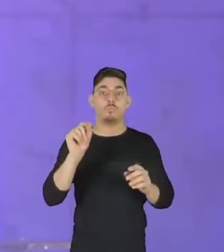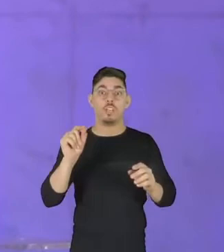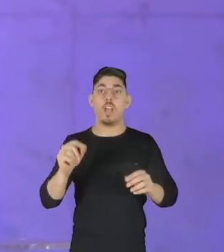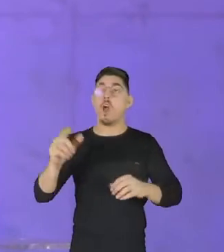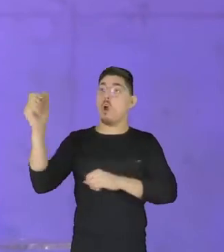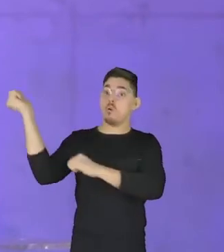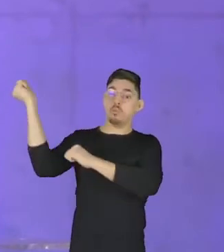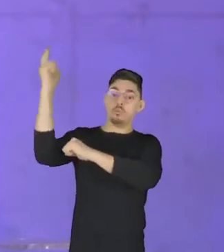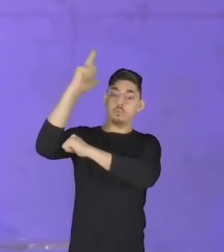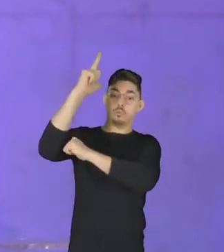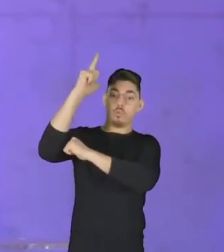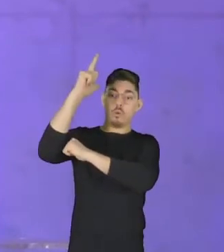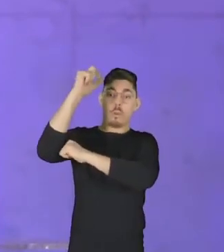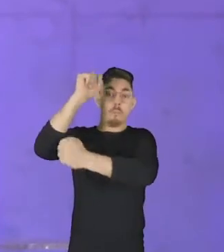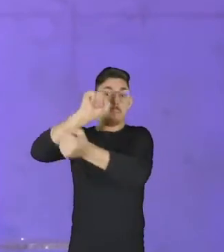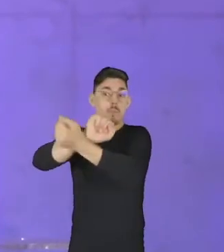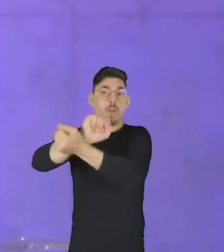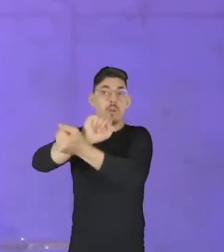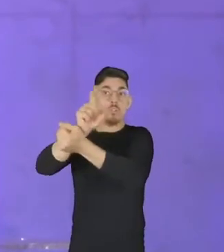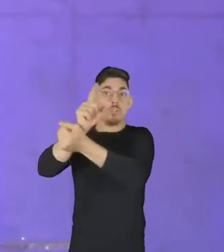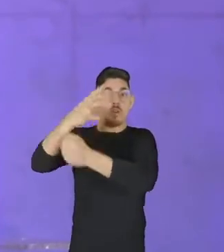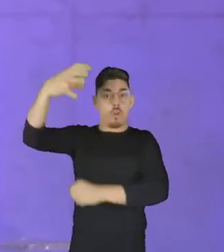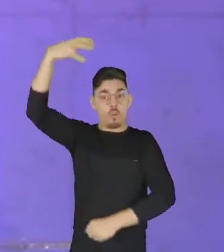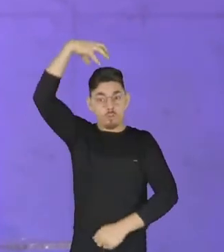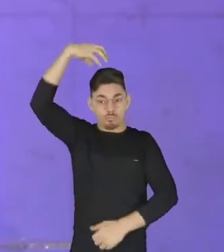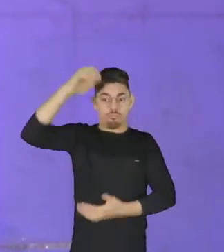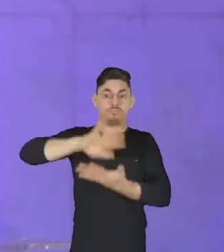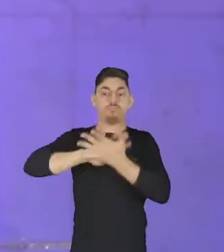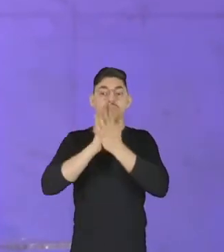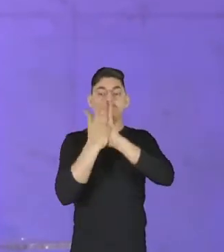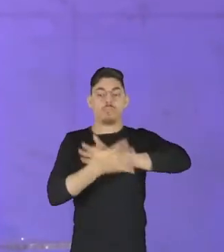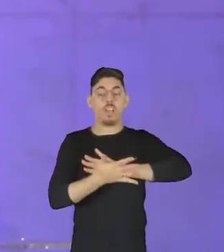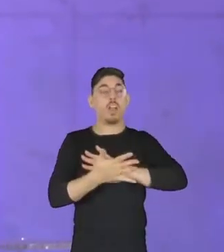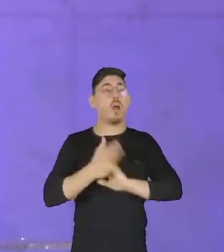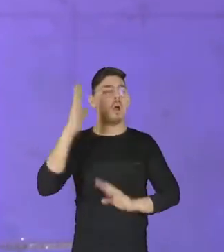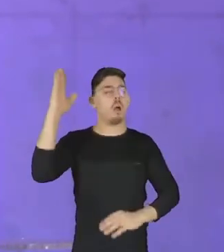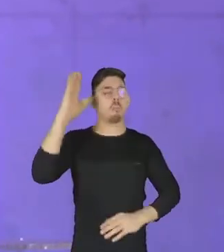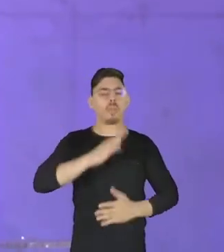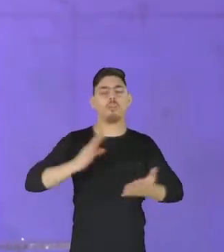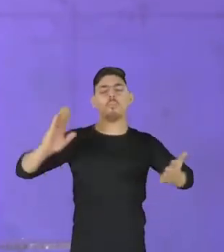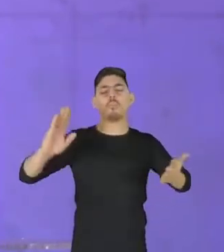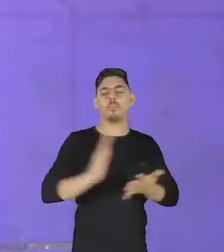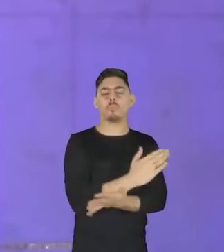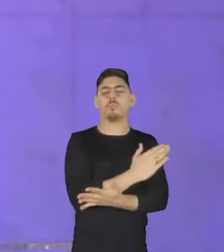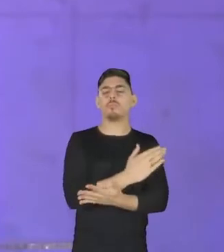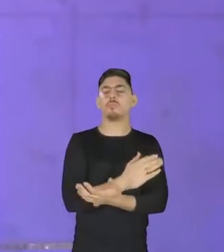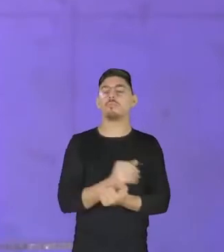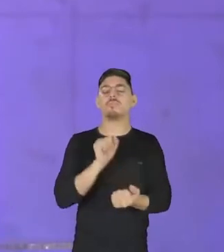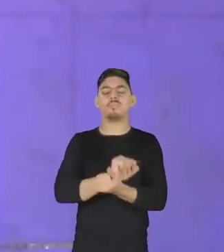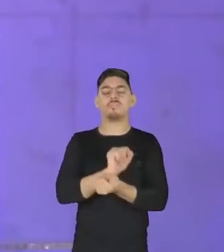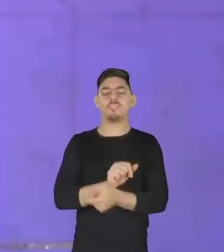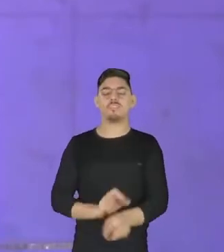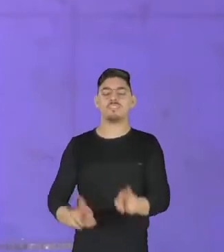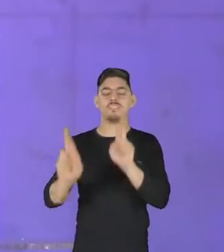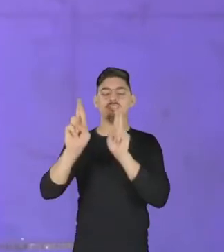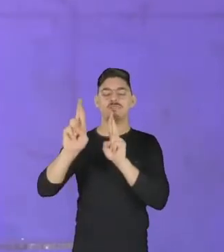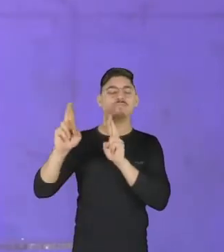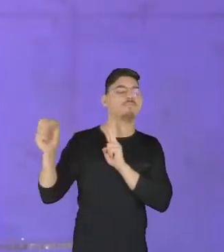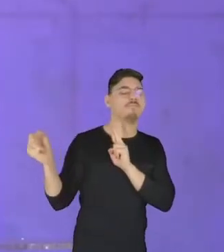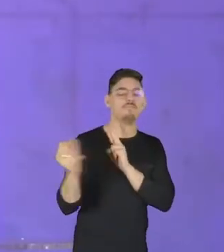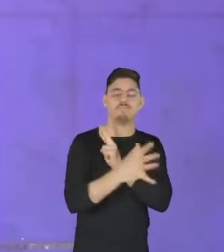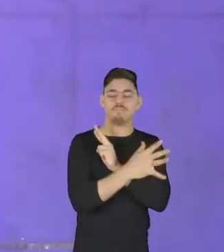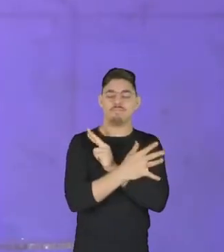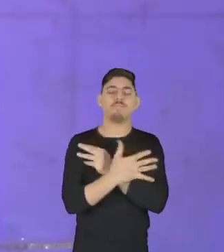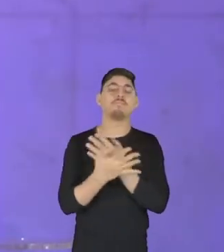derrotados, o mal foi expulso e a esperança renovada.